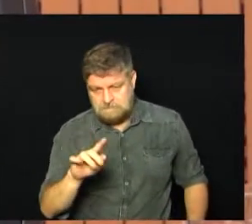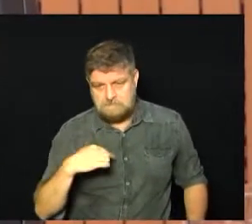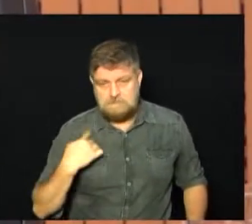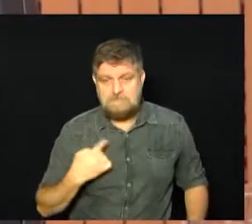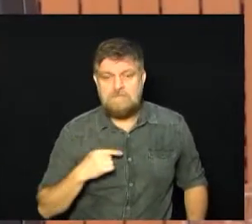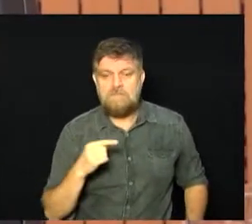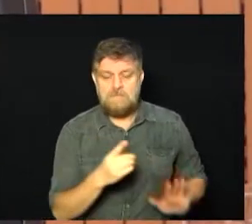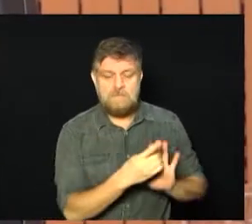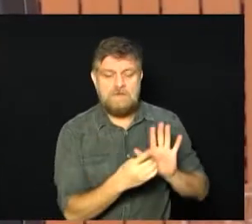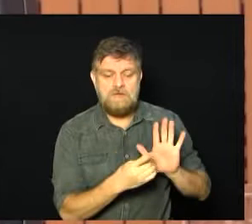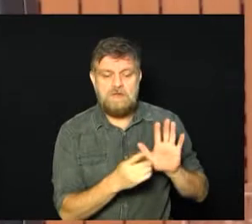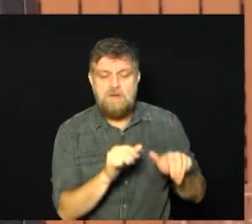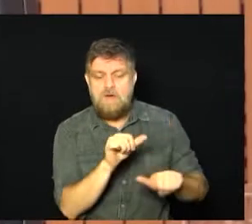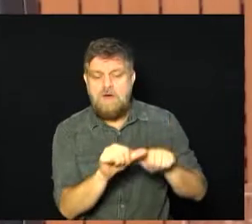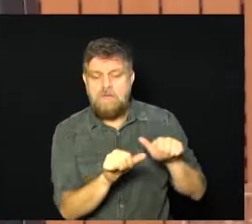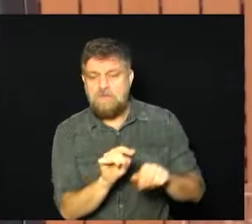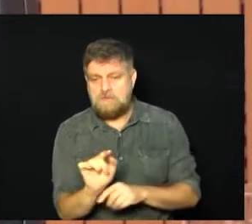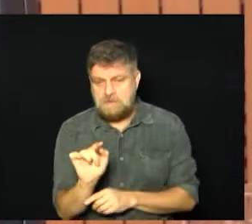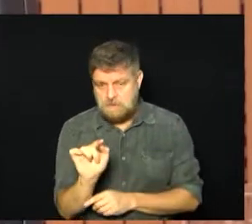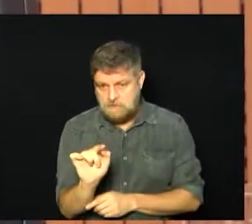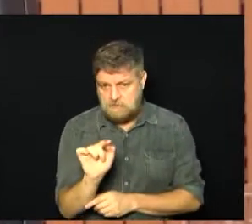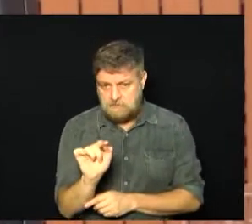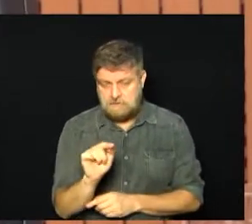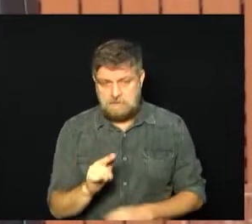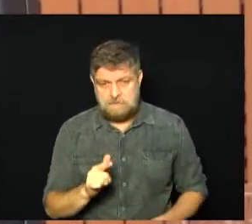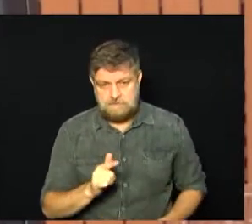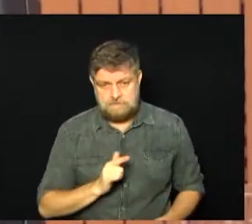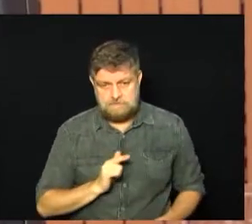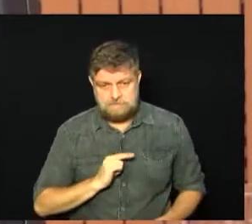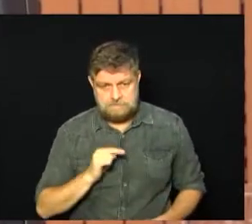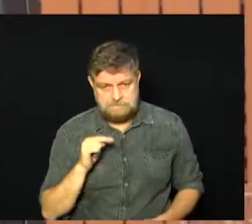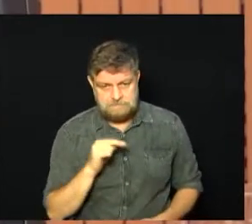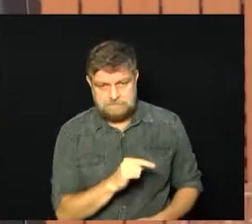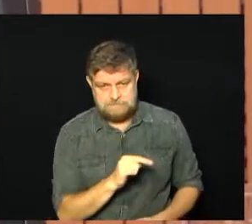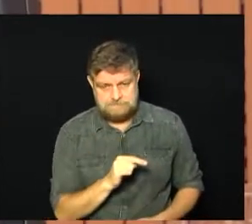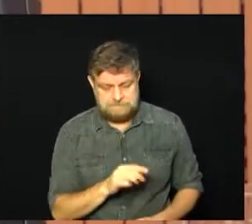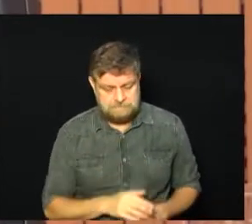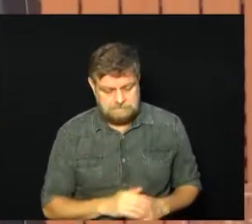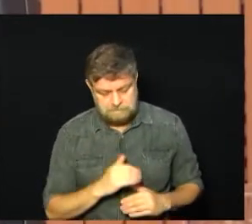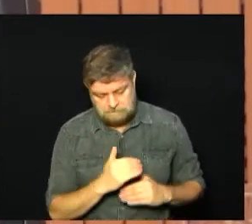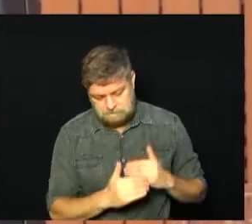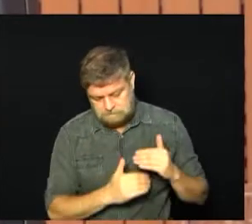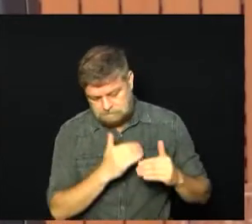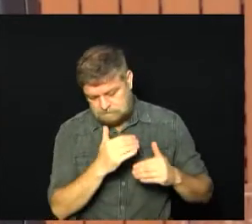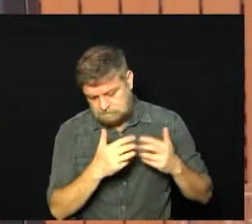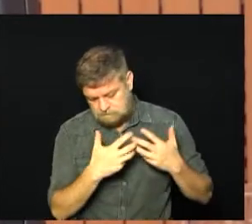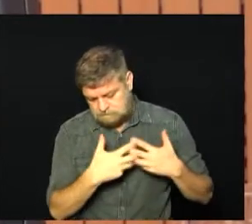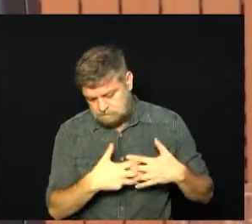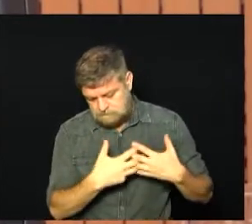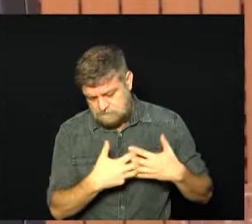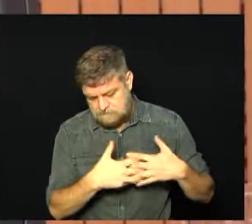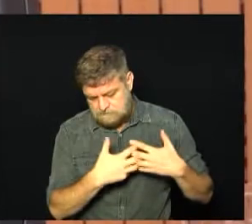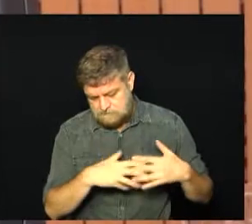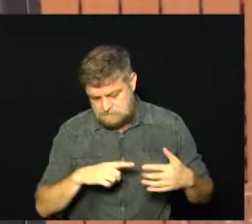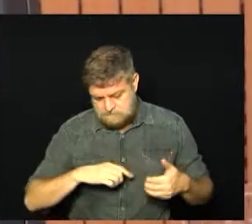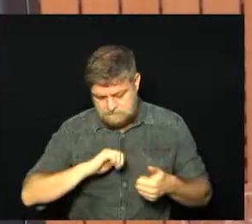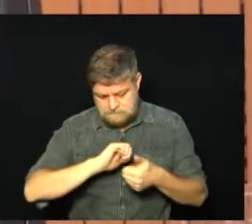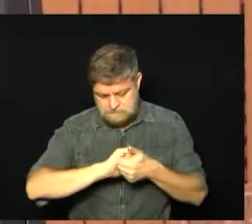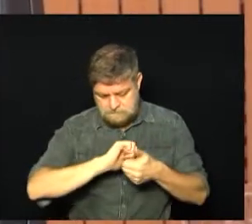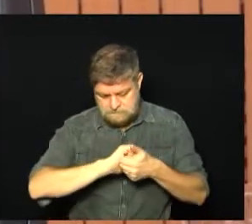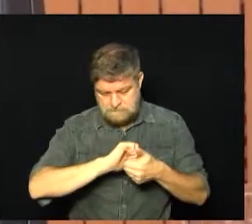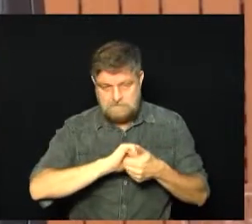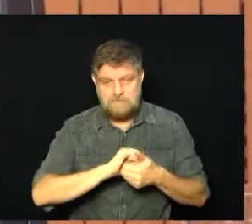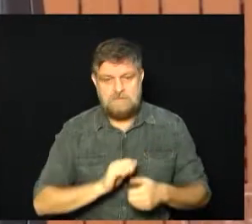no decreto, isso faz com que a construção disso tenha uma eficácia e uma qualidade na